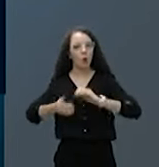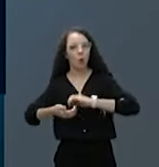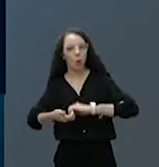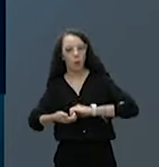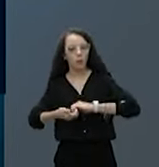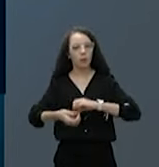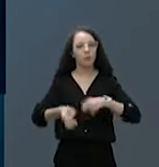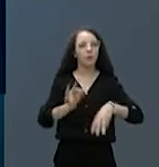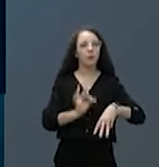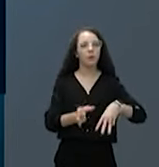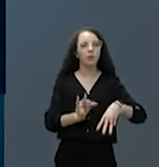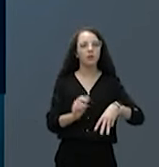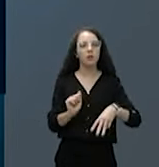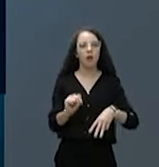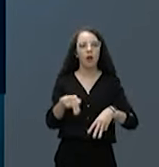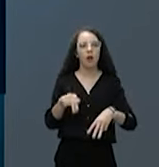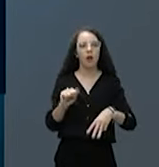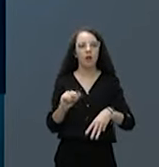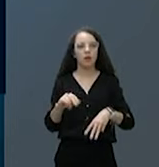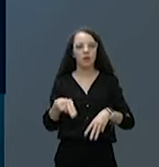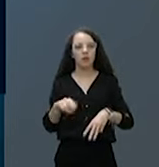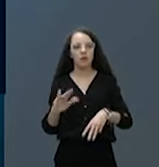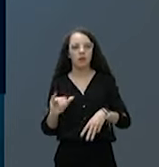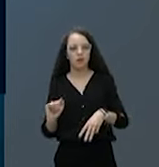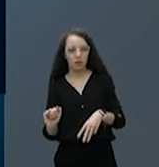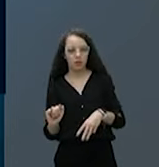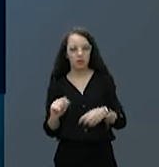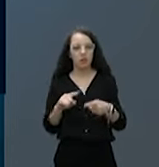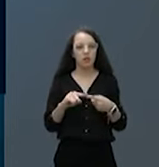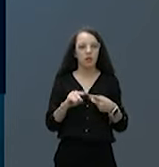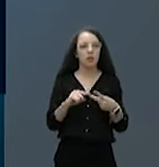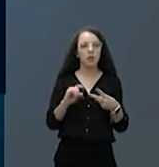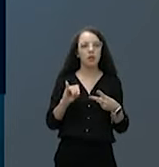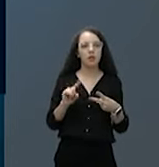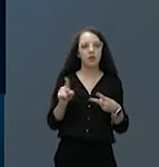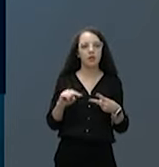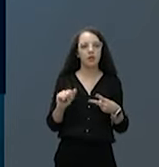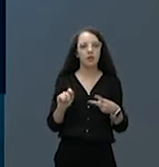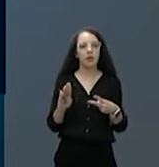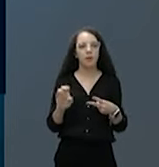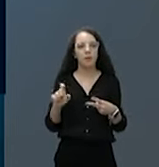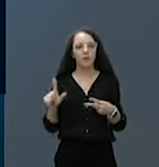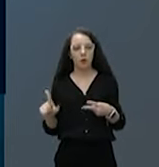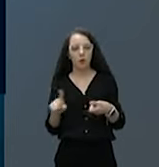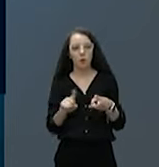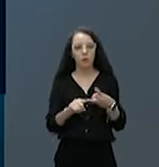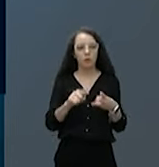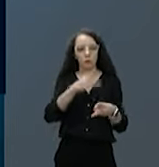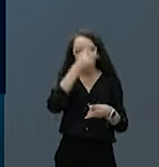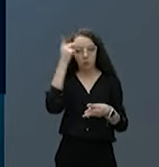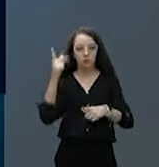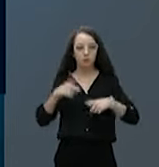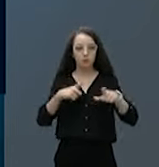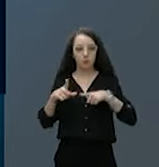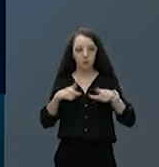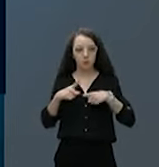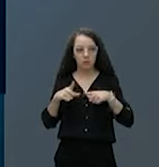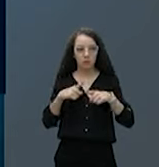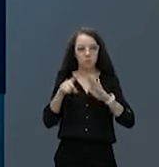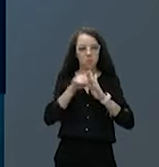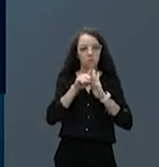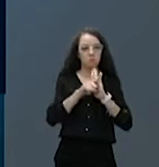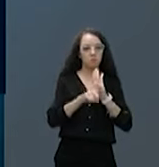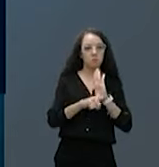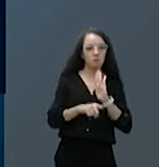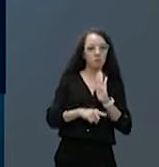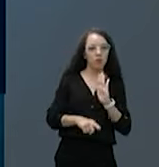ministra Isabel, servidores. E nós temos uma pauta que é composta de recursos repetitivos e